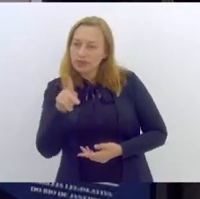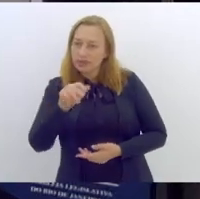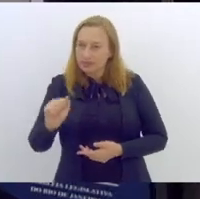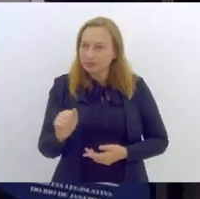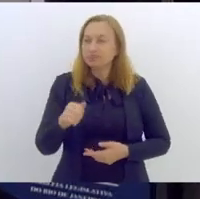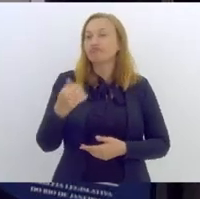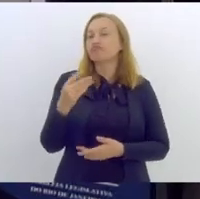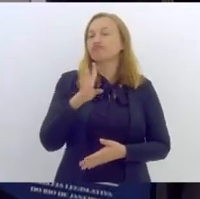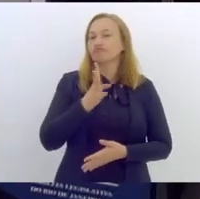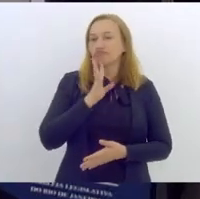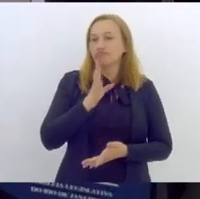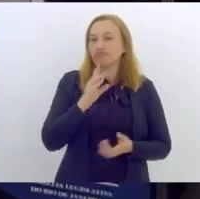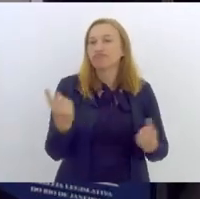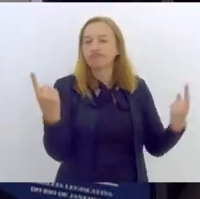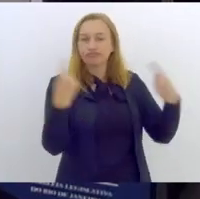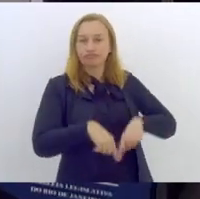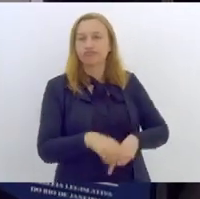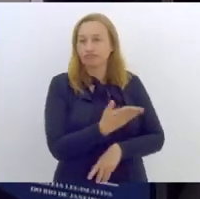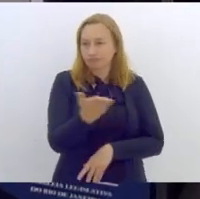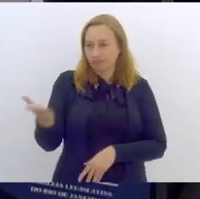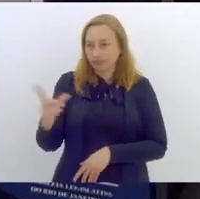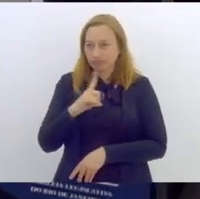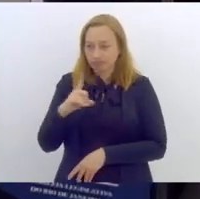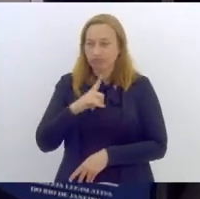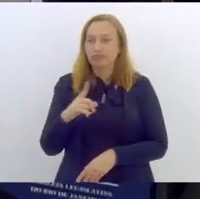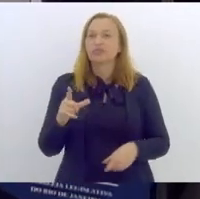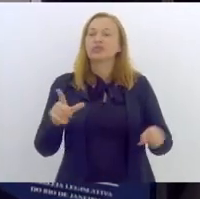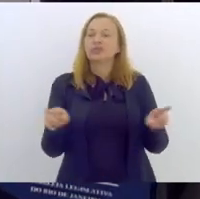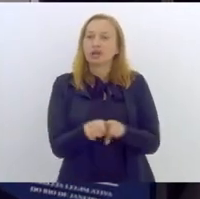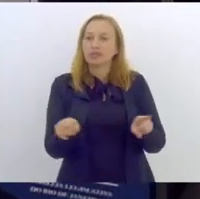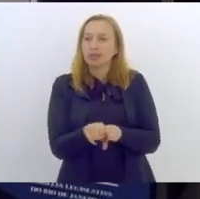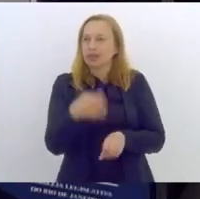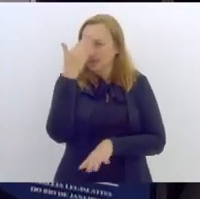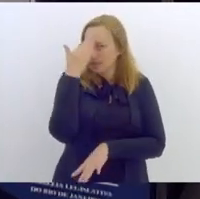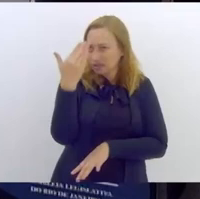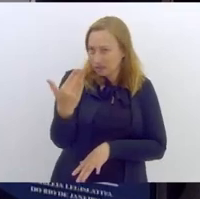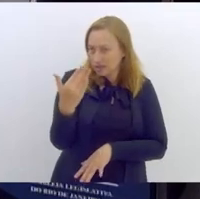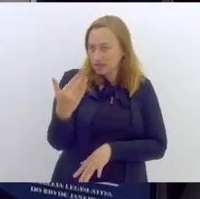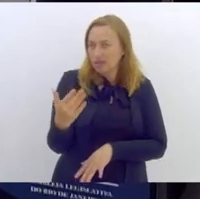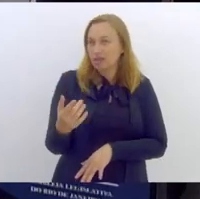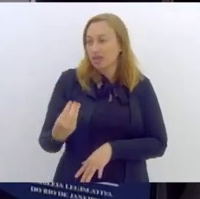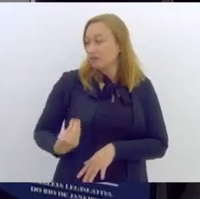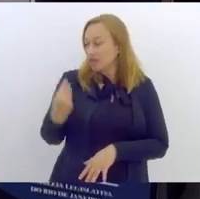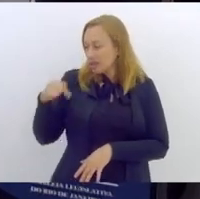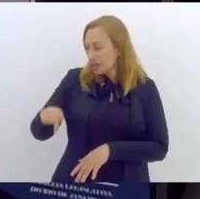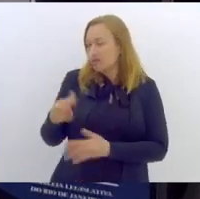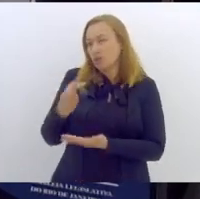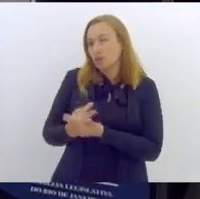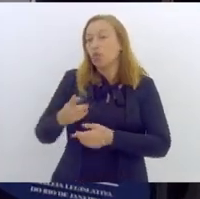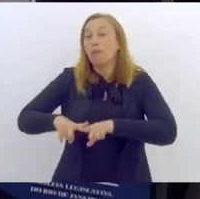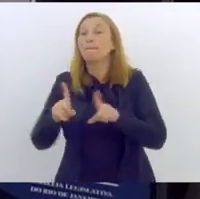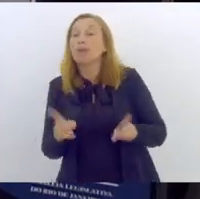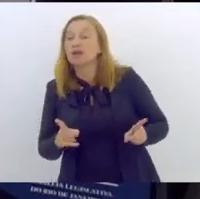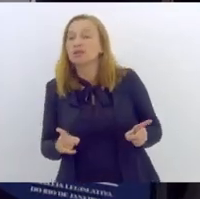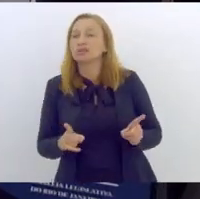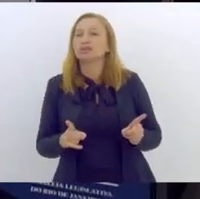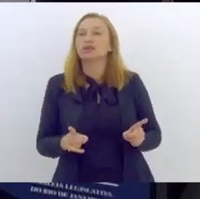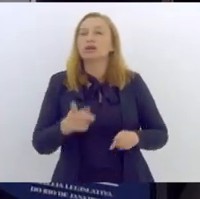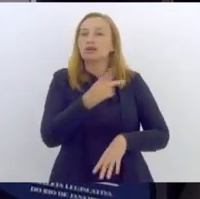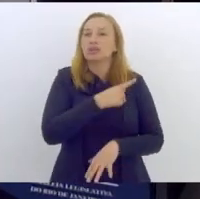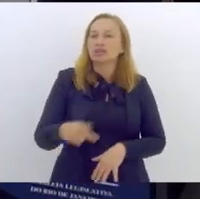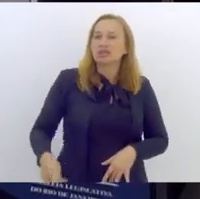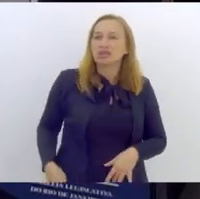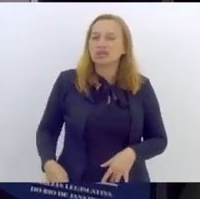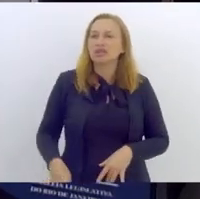esse desafio que vocês vão ter eu quero agradecer também não está aqui presente mas o presidente